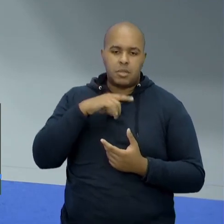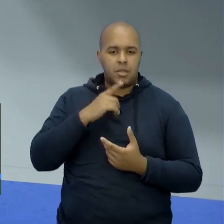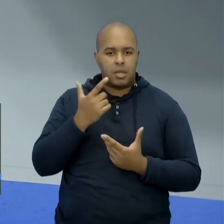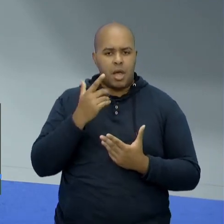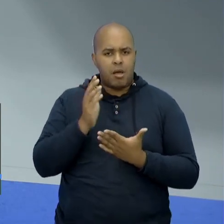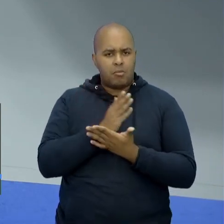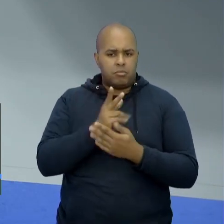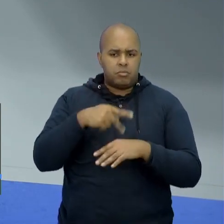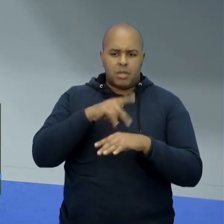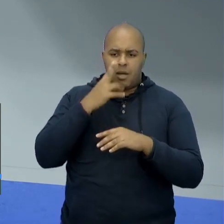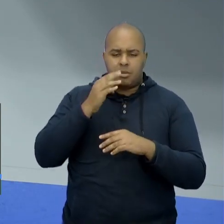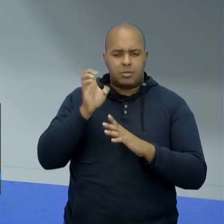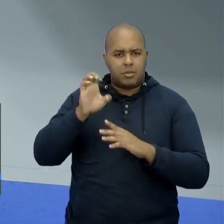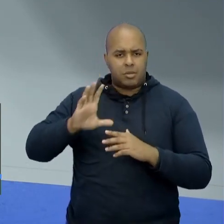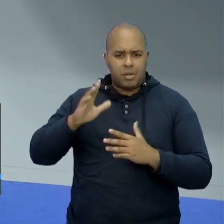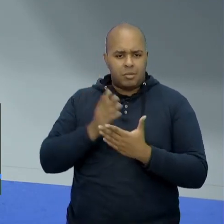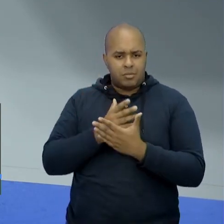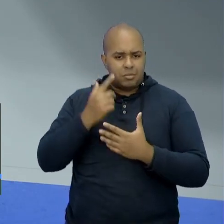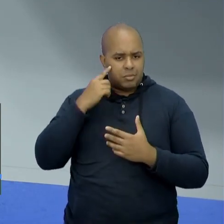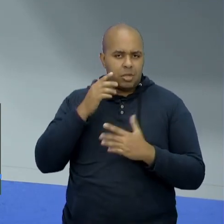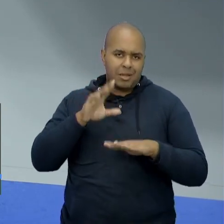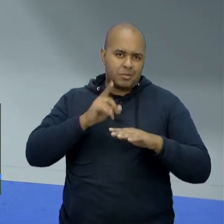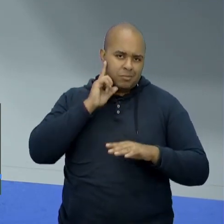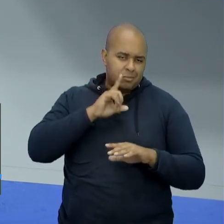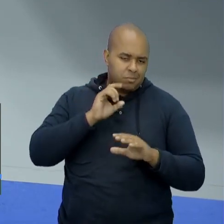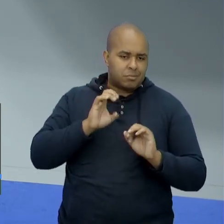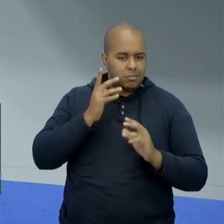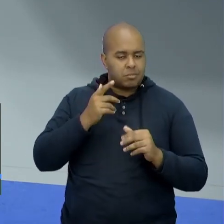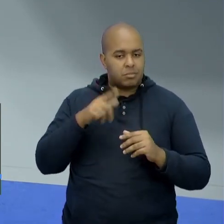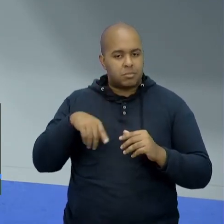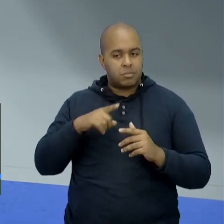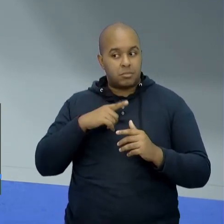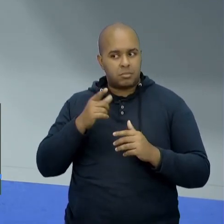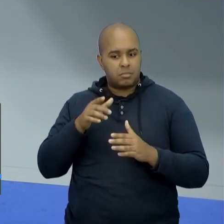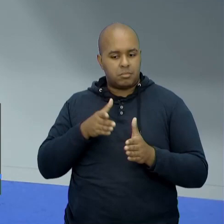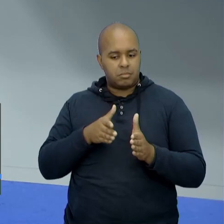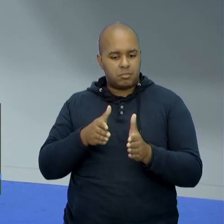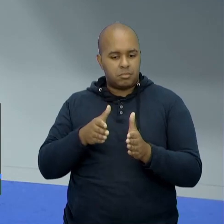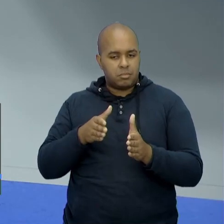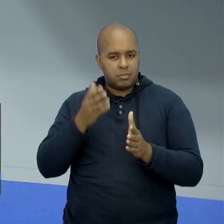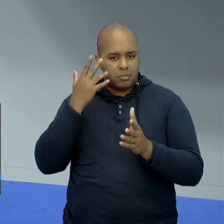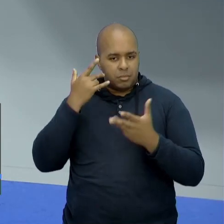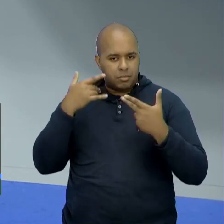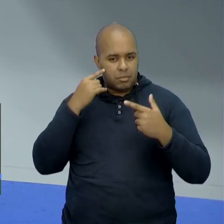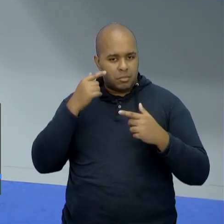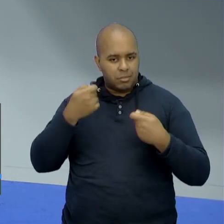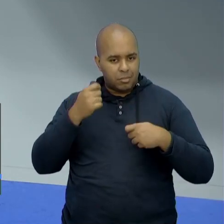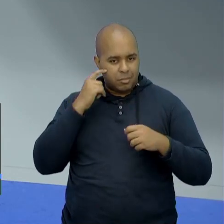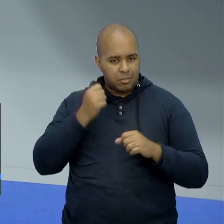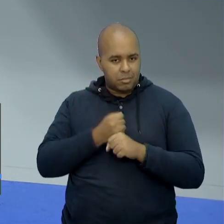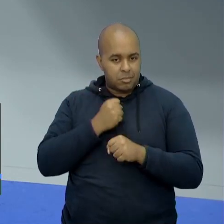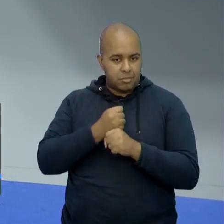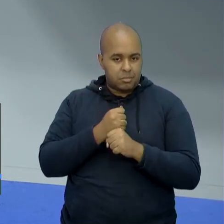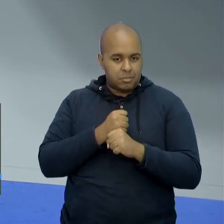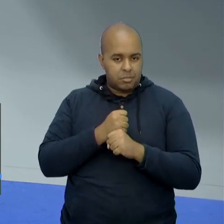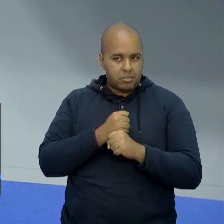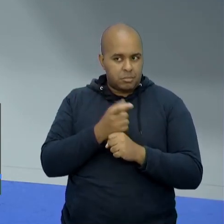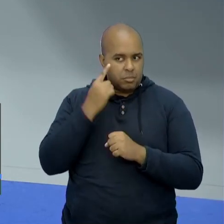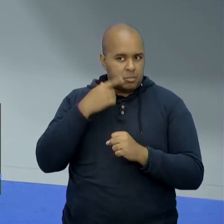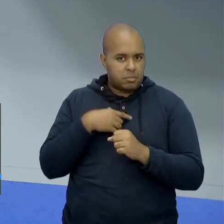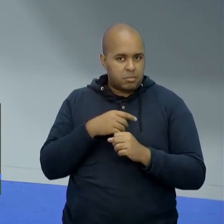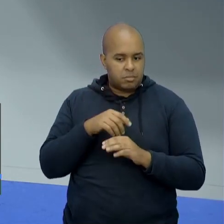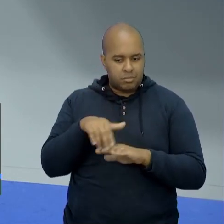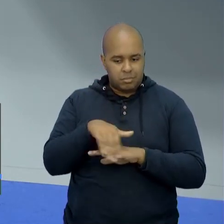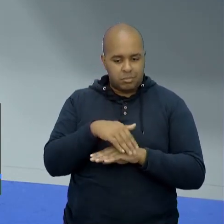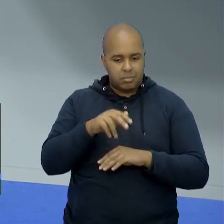algum país, eu acho que foi na Europa, mas pode ter sido nos Estados Unidos, que tinha uma passagem de animais e eles precisavam construir uma avenida,